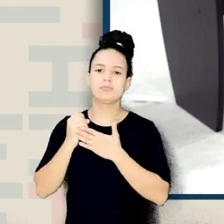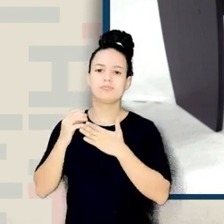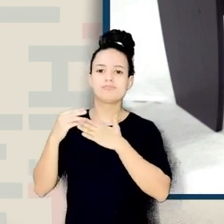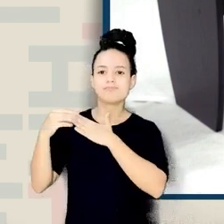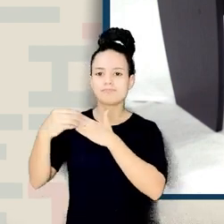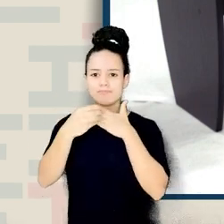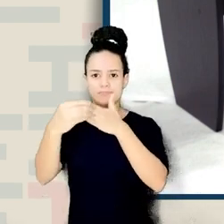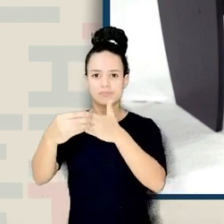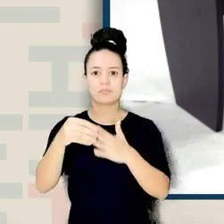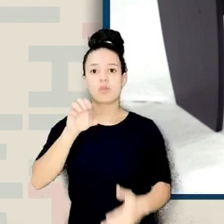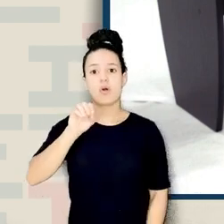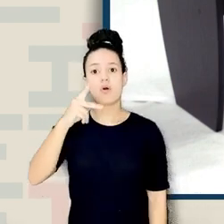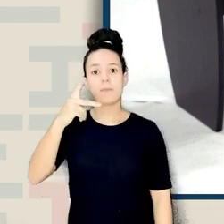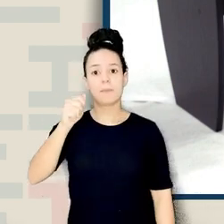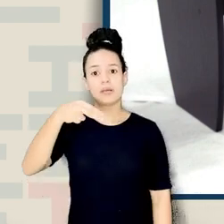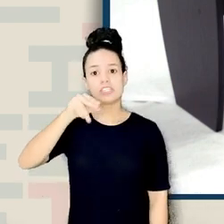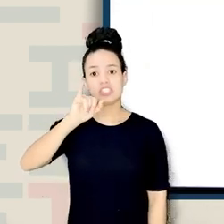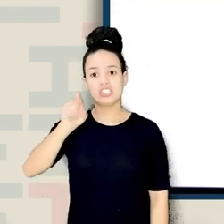Opanijé.